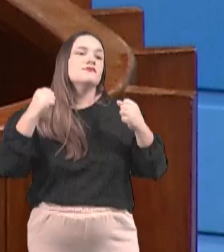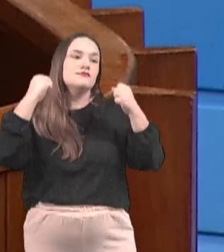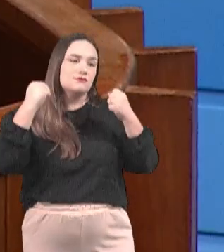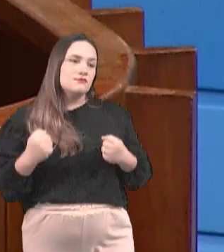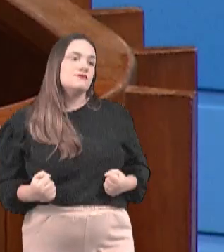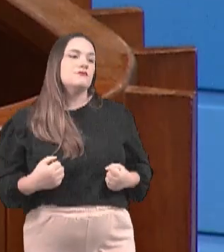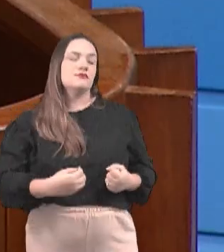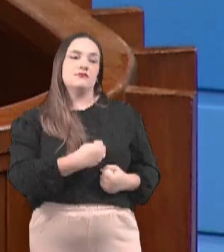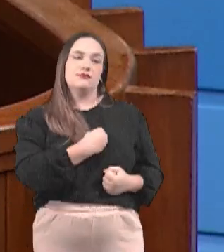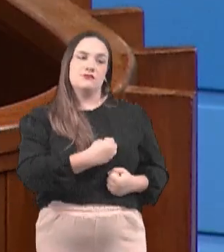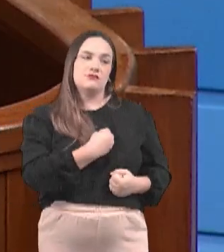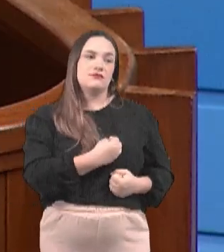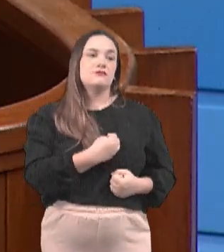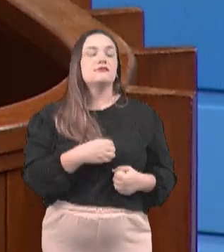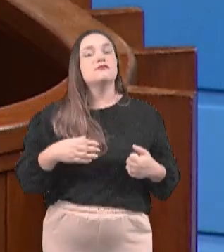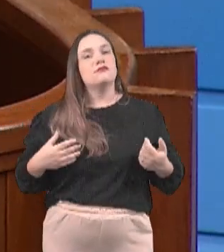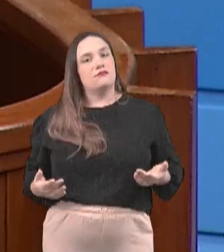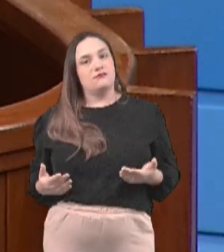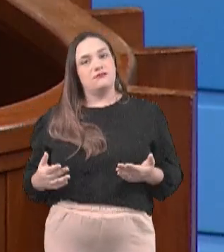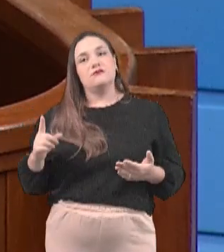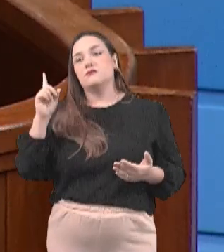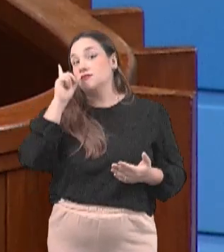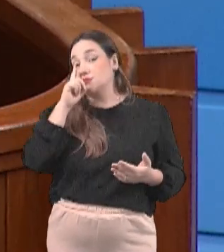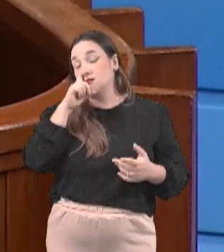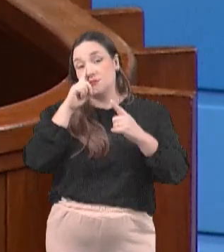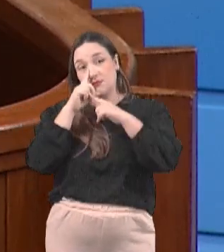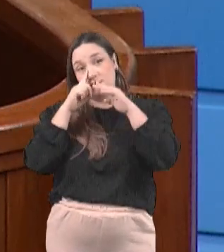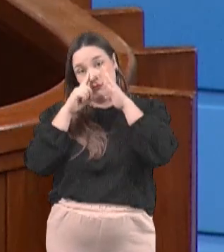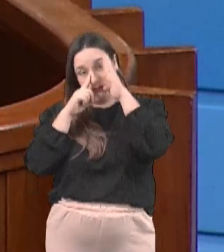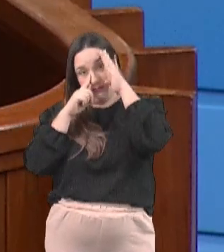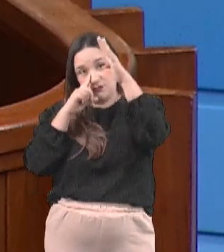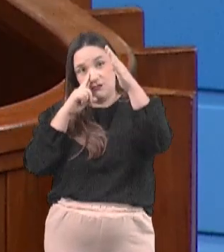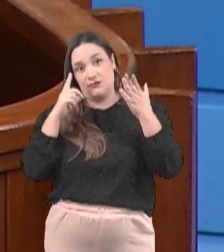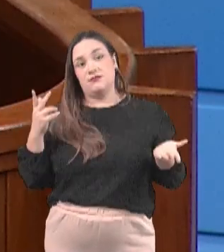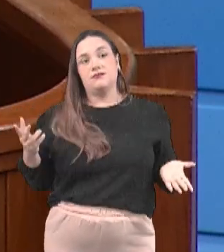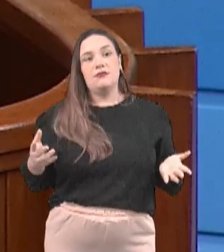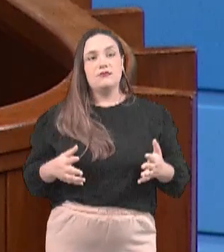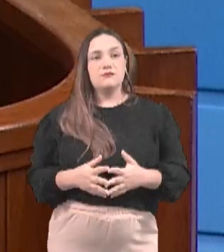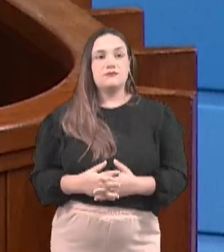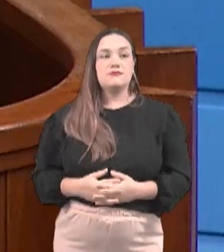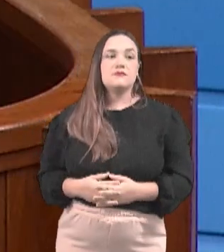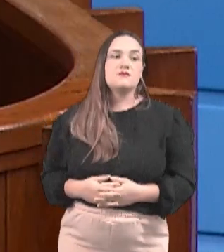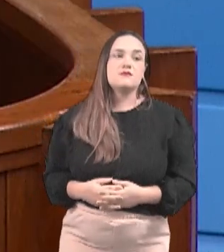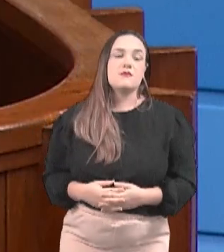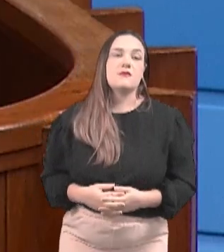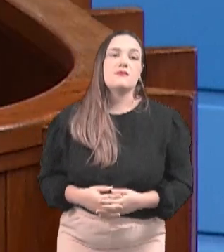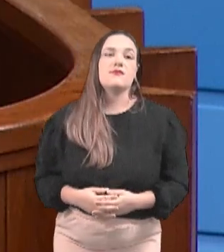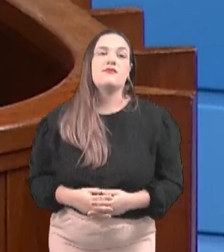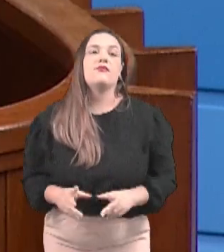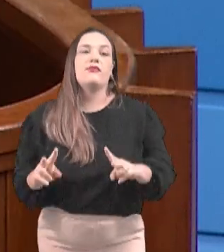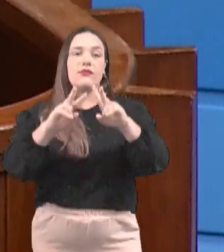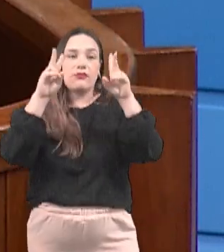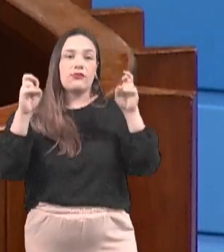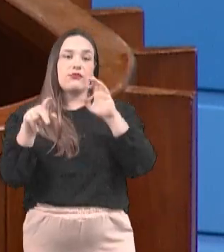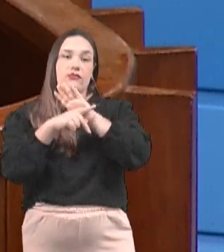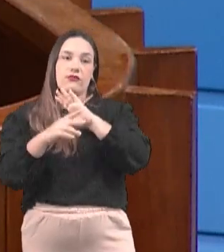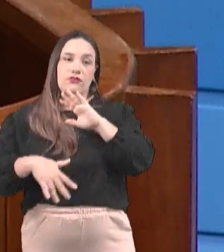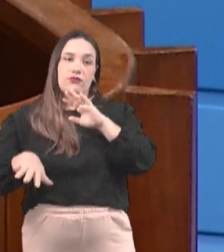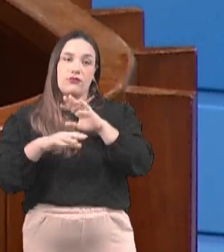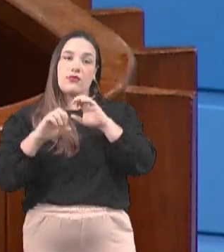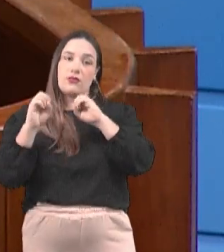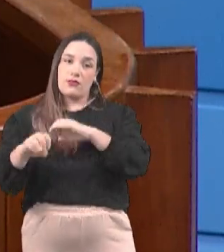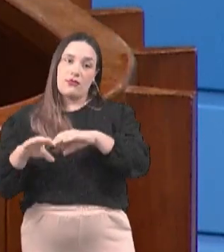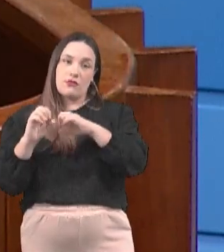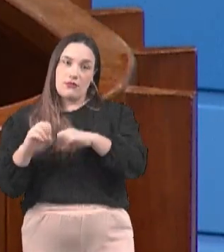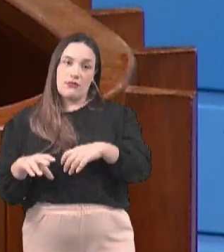sobrecarrega a vida, sobretudo, das mulheres. Essa é uma pauta que diz respeito à educação, é uma pauta que